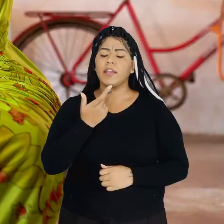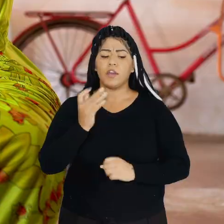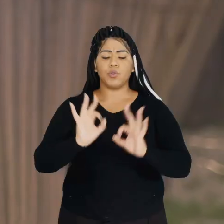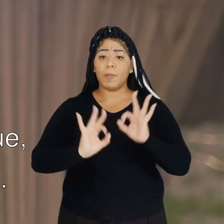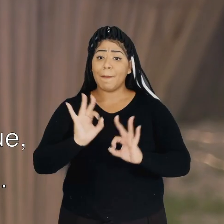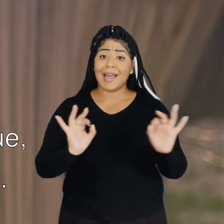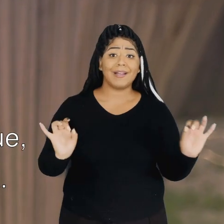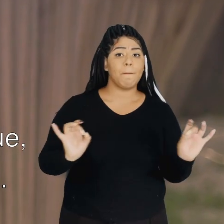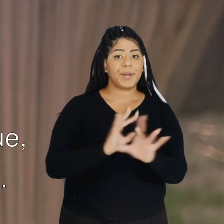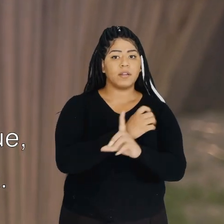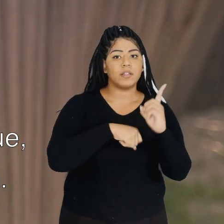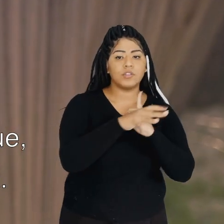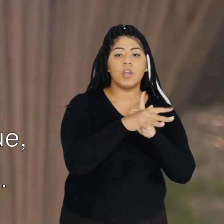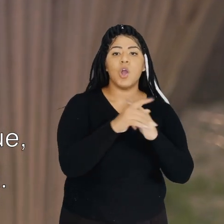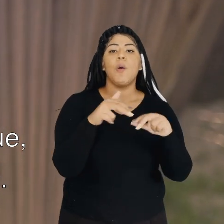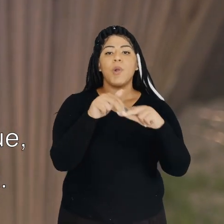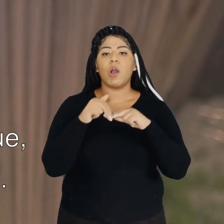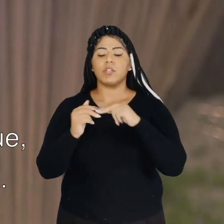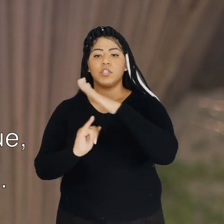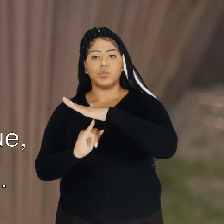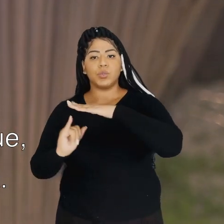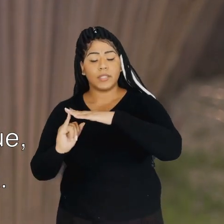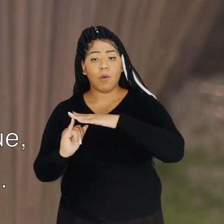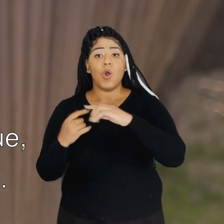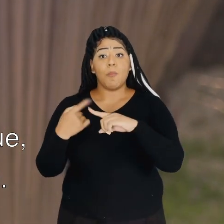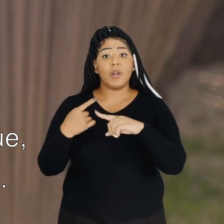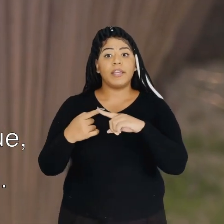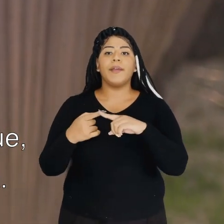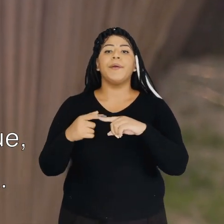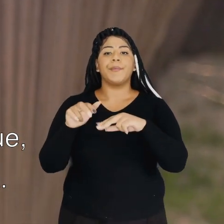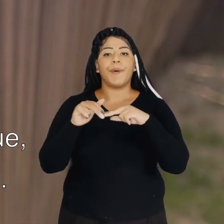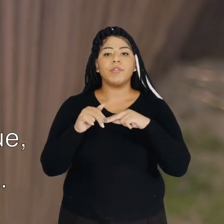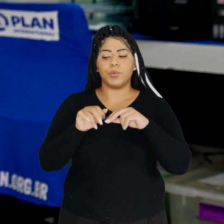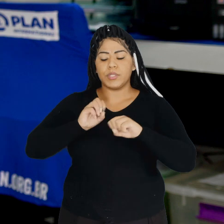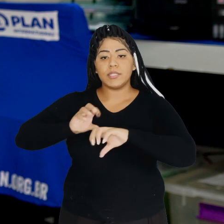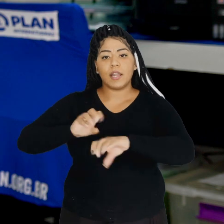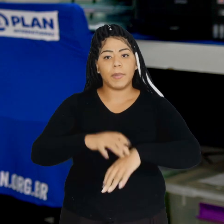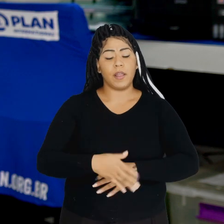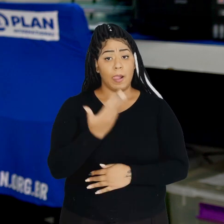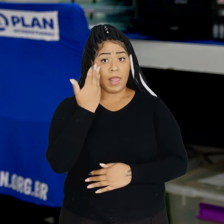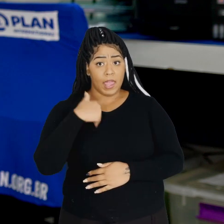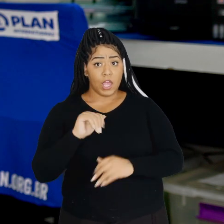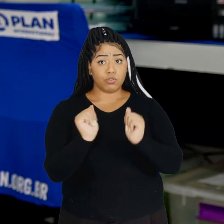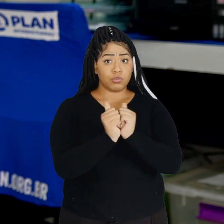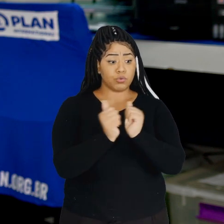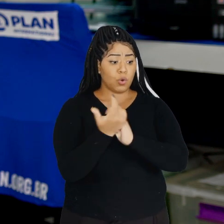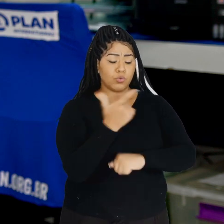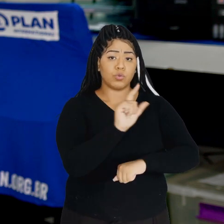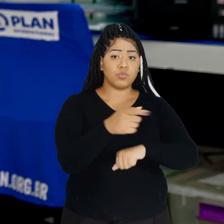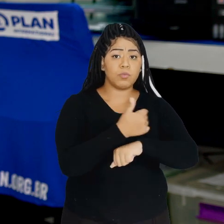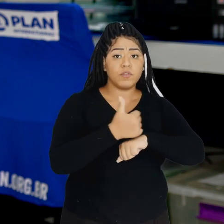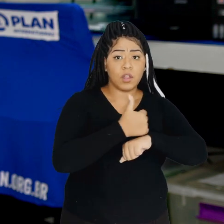mais preparado socialmente por causa do La Ligue, a partir dos temas que ele aborda. Eu e os outros